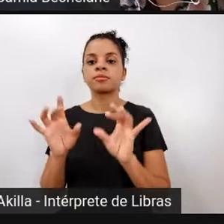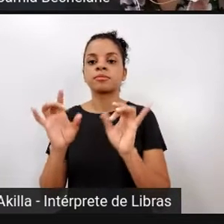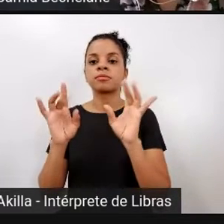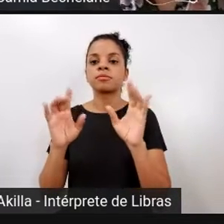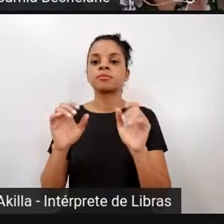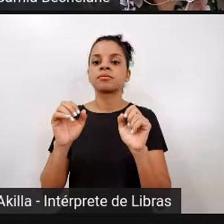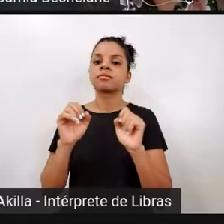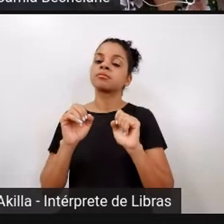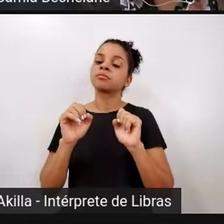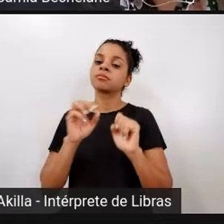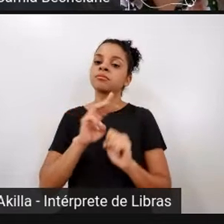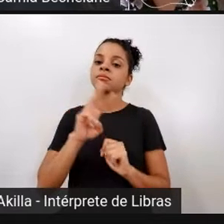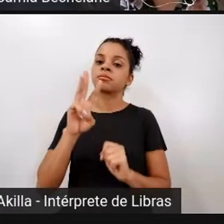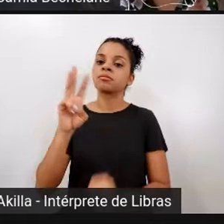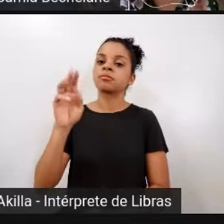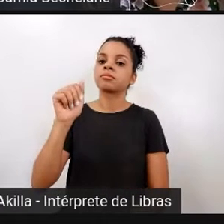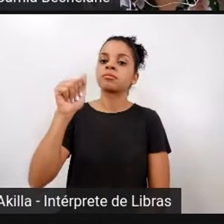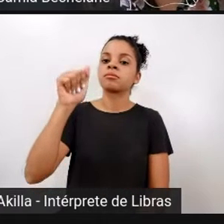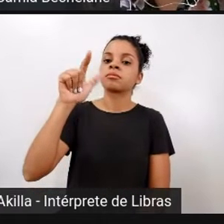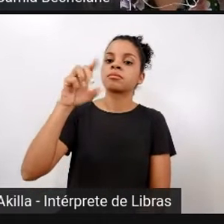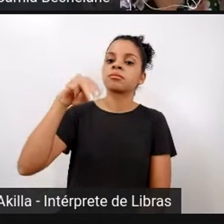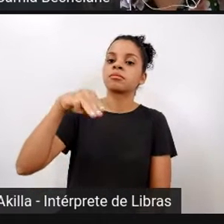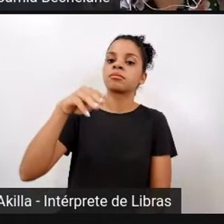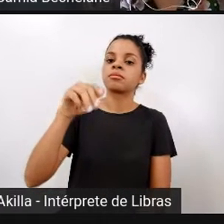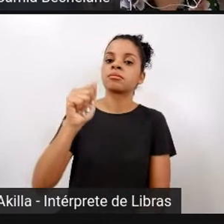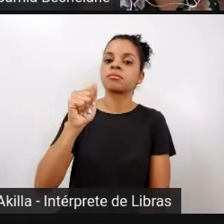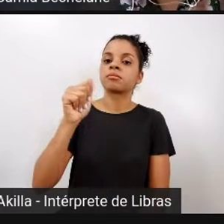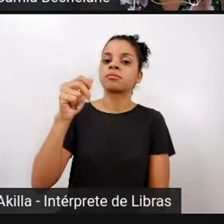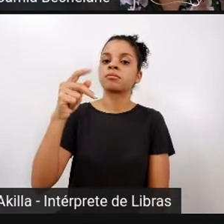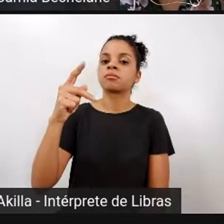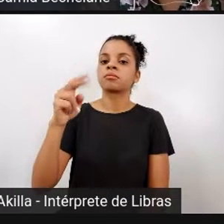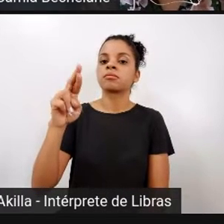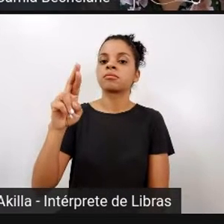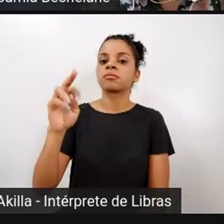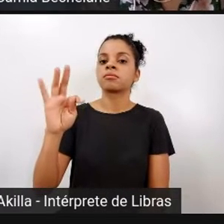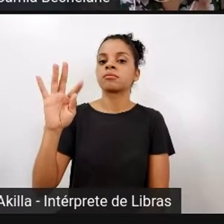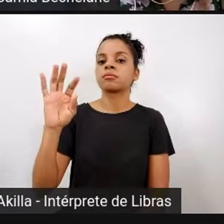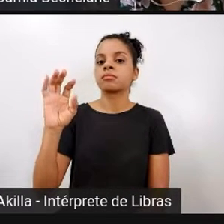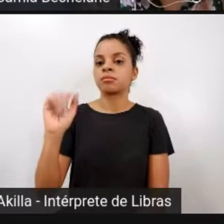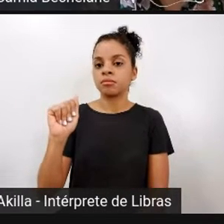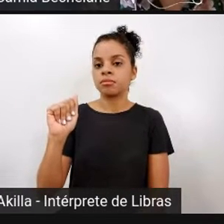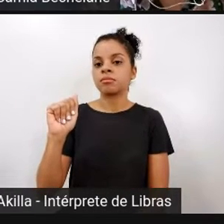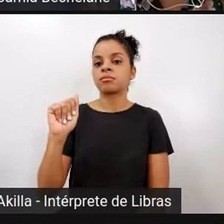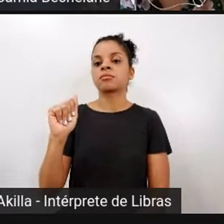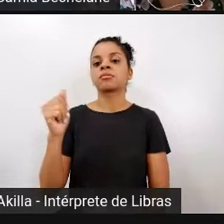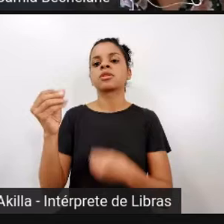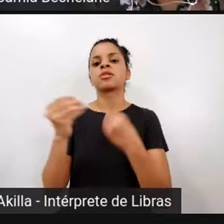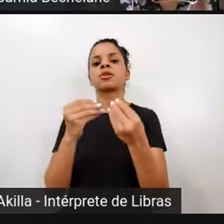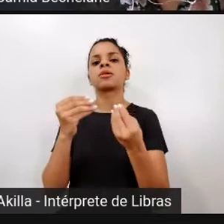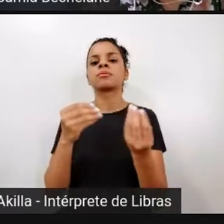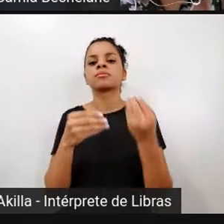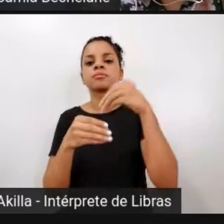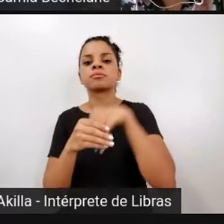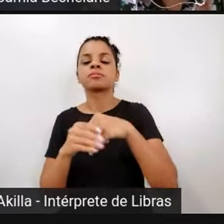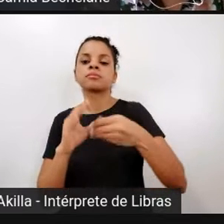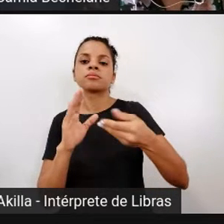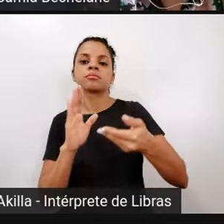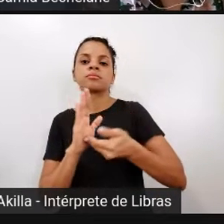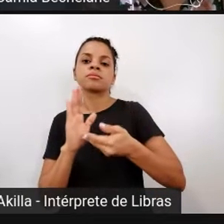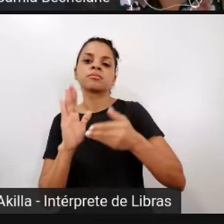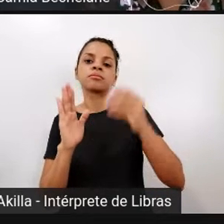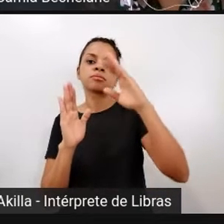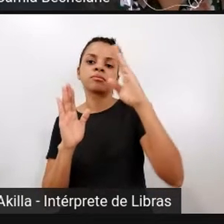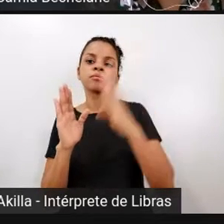conheçam, como é que eles se configuram em uma prática de advocacy no parlamento brasileiro, contribuindo para formar a agenda